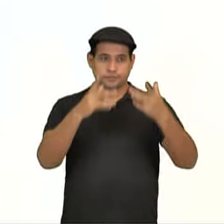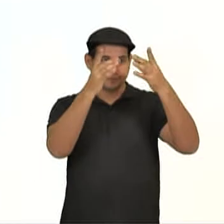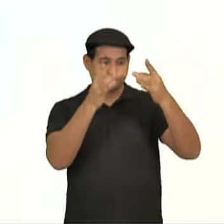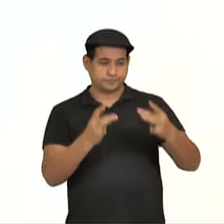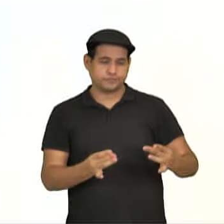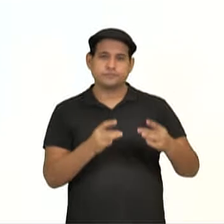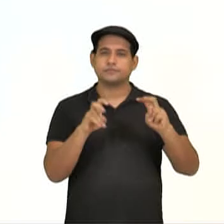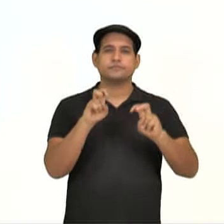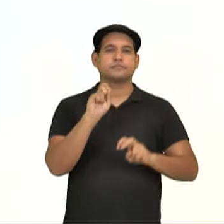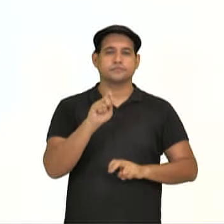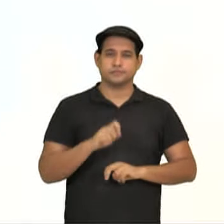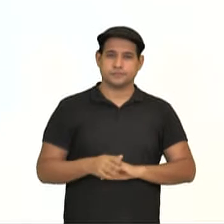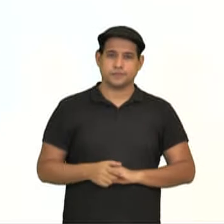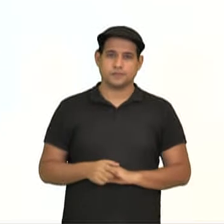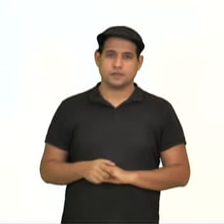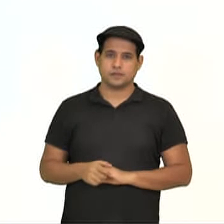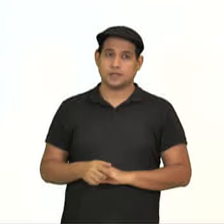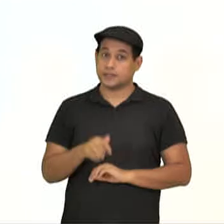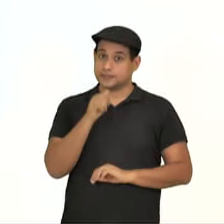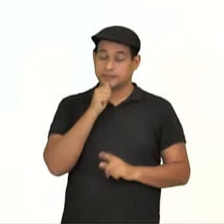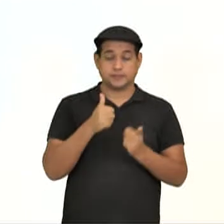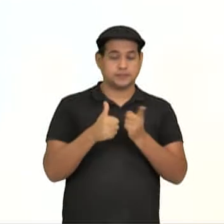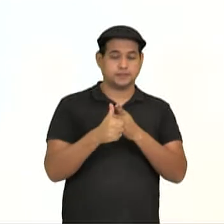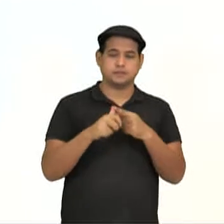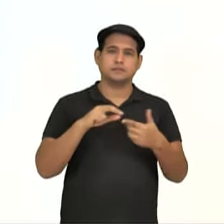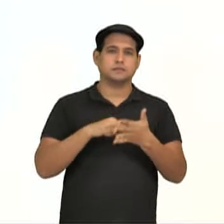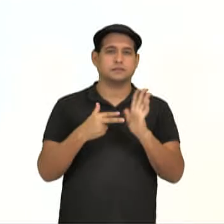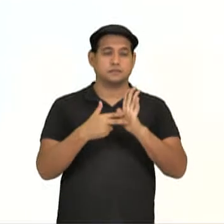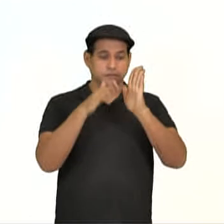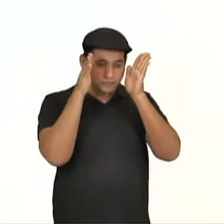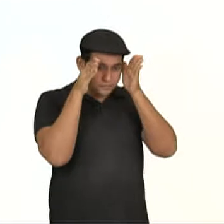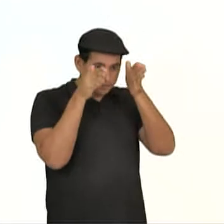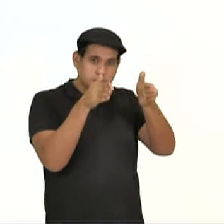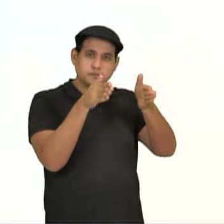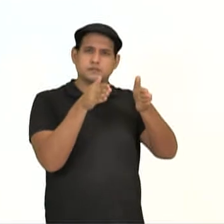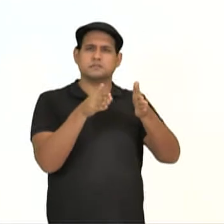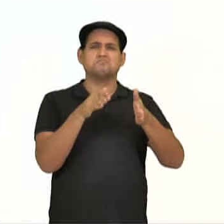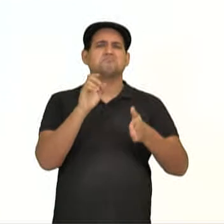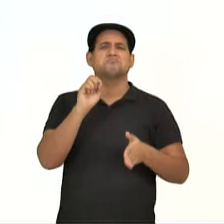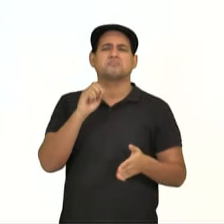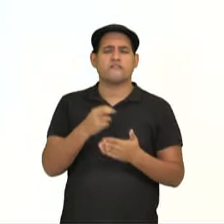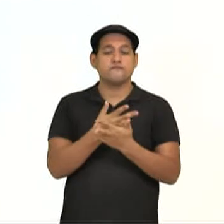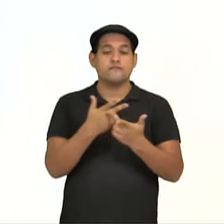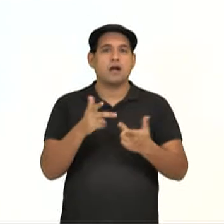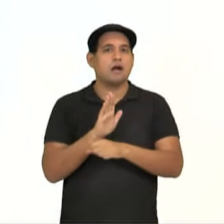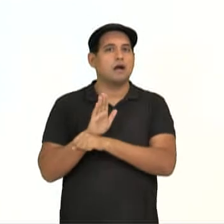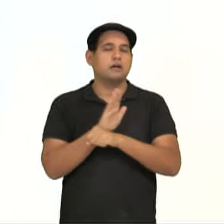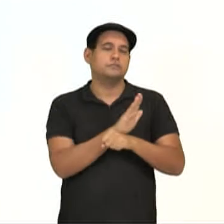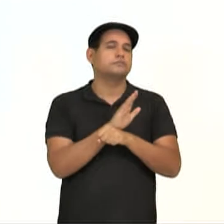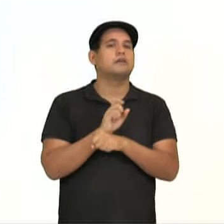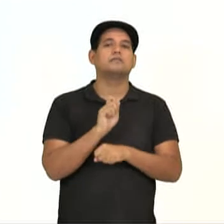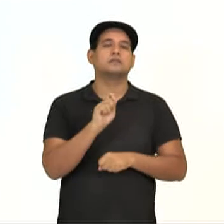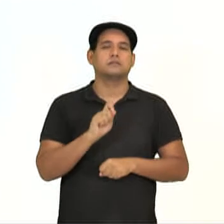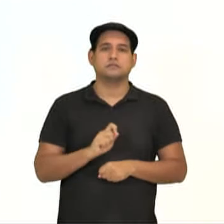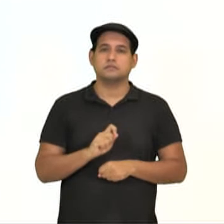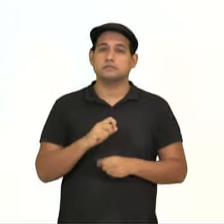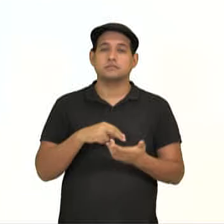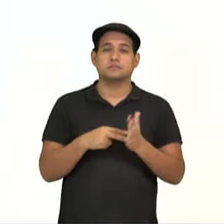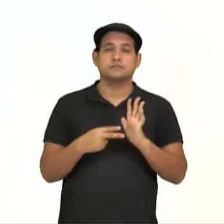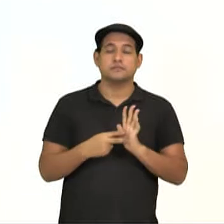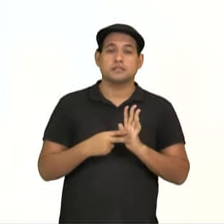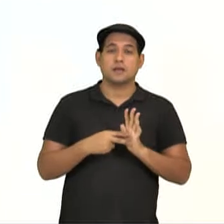específicas relacionadas a isso. A primeira é para a concentração. O que muito ajuda nessa concentração são